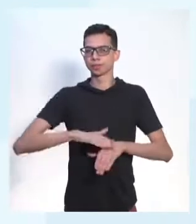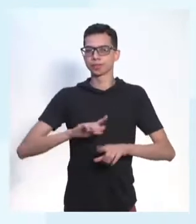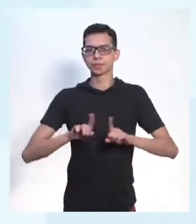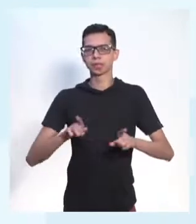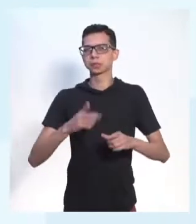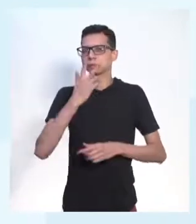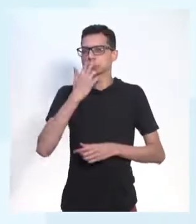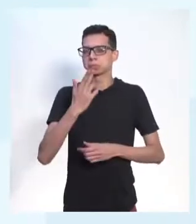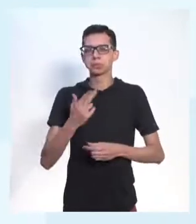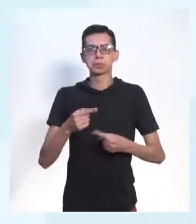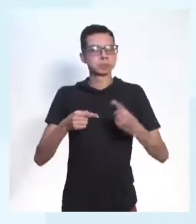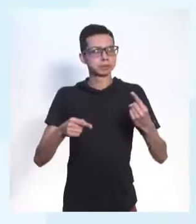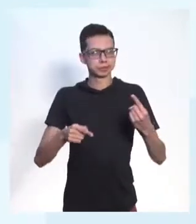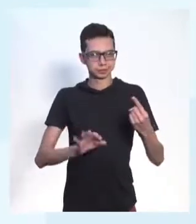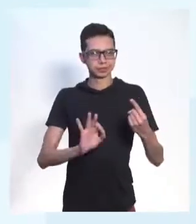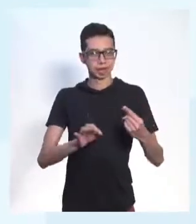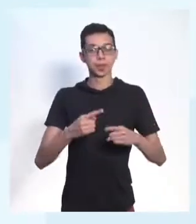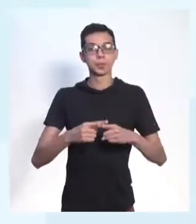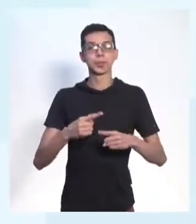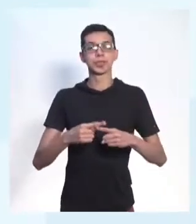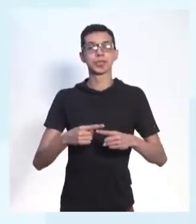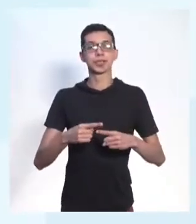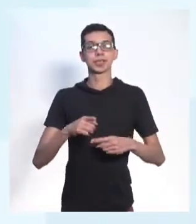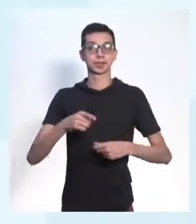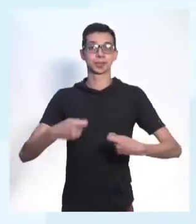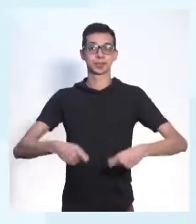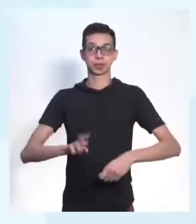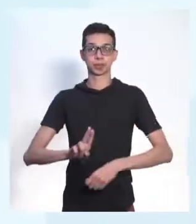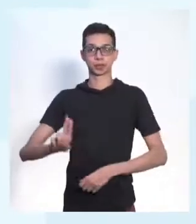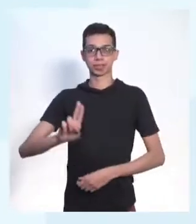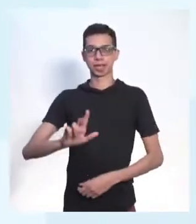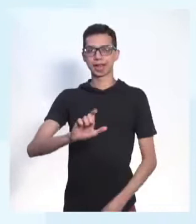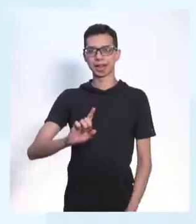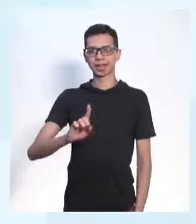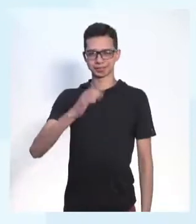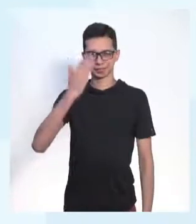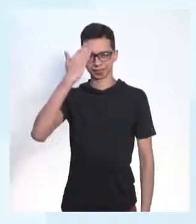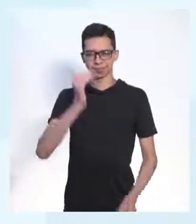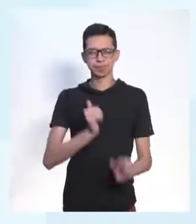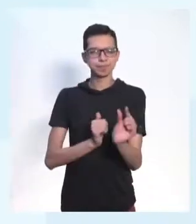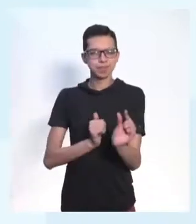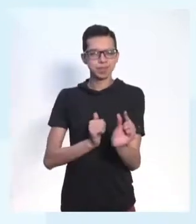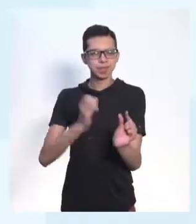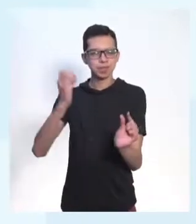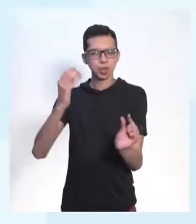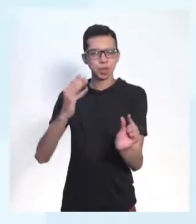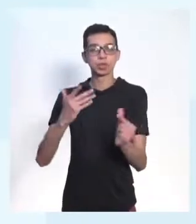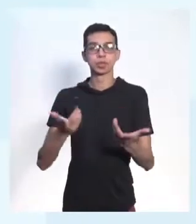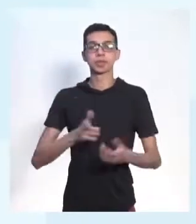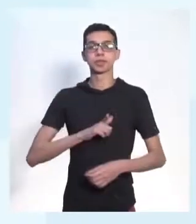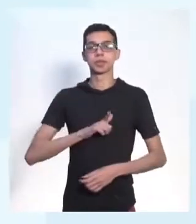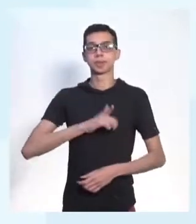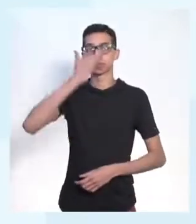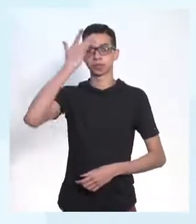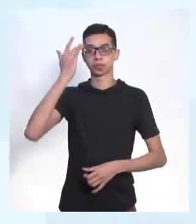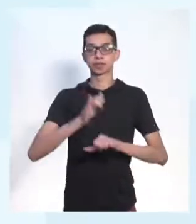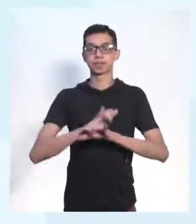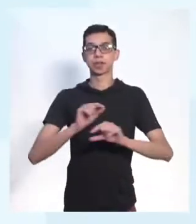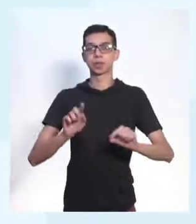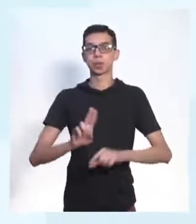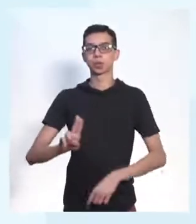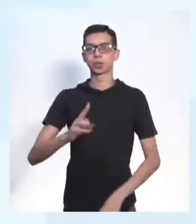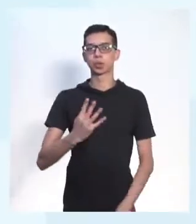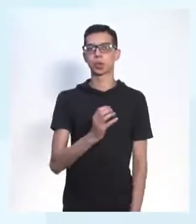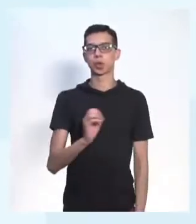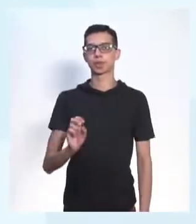muito, né, Antônio? Por quê? Você precisava usar uma lâmpada de LED, aquela lâmpada pequenininha. e o pessoal pegava aquela lâmpada de